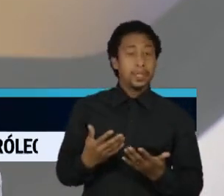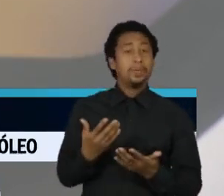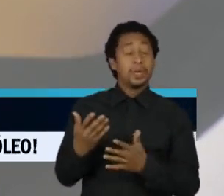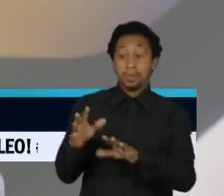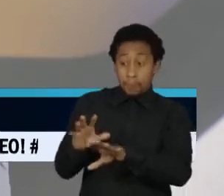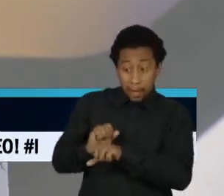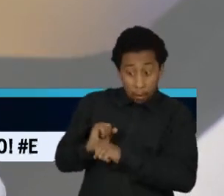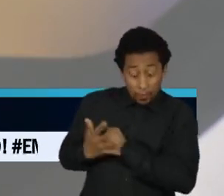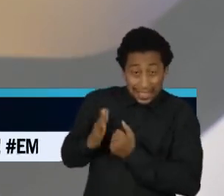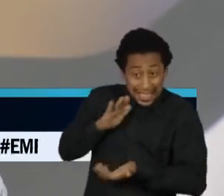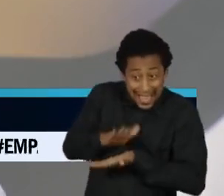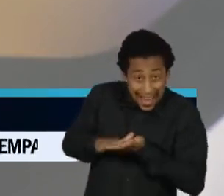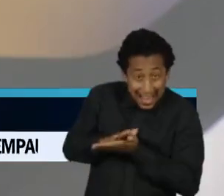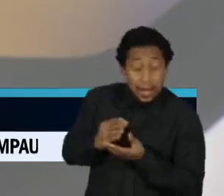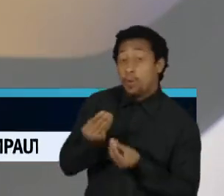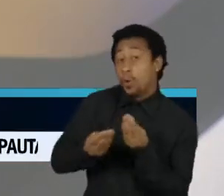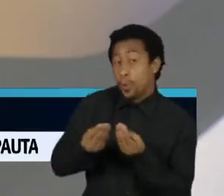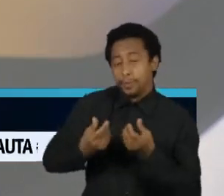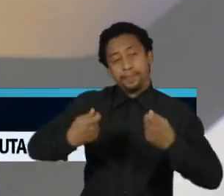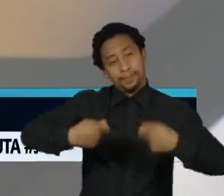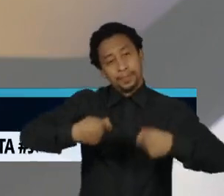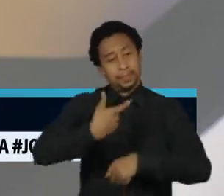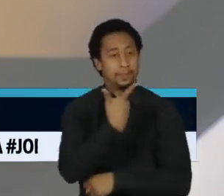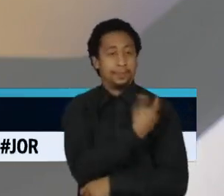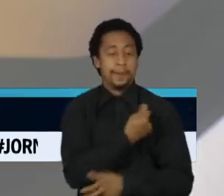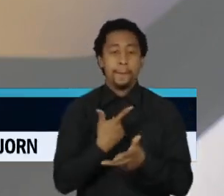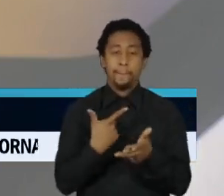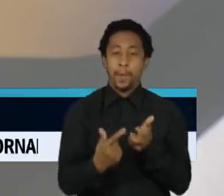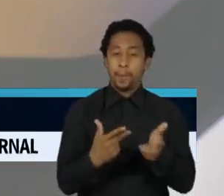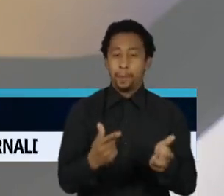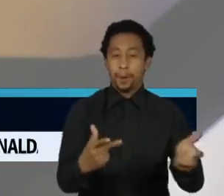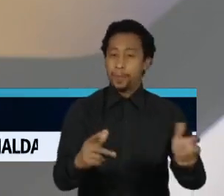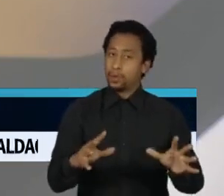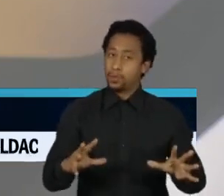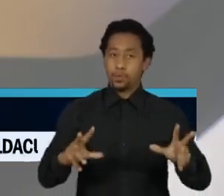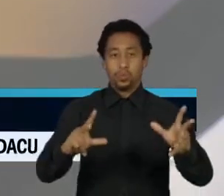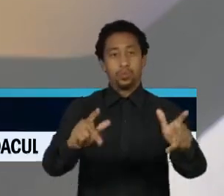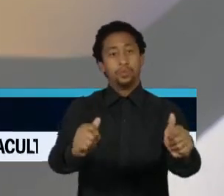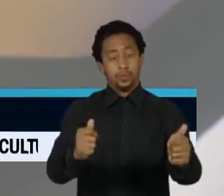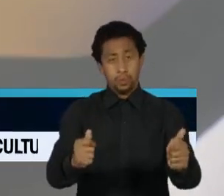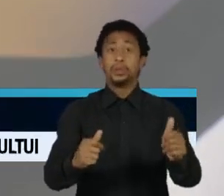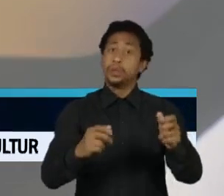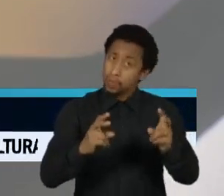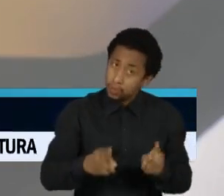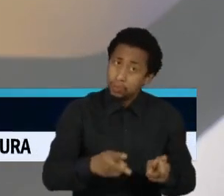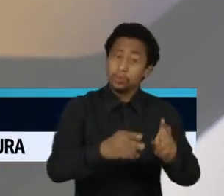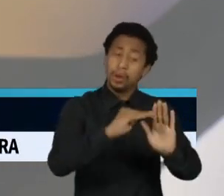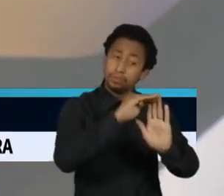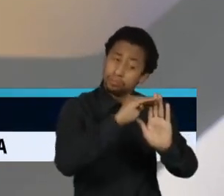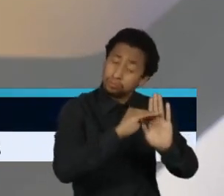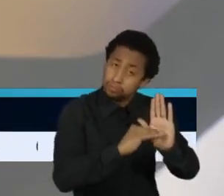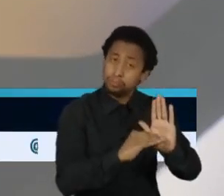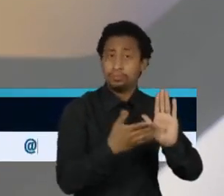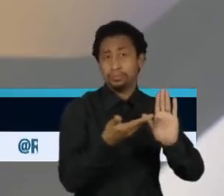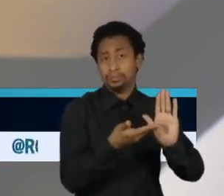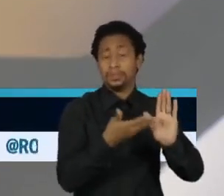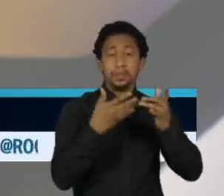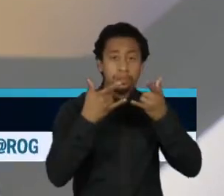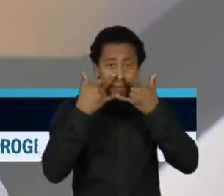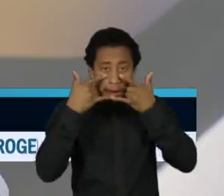Covid, vamos vacinar todo mundo e continuar com as medidas protetivas. Então, a ideia